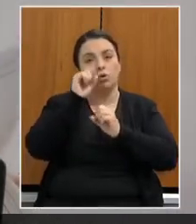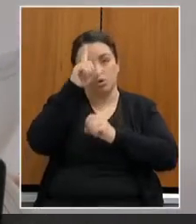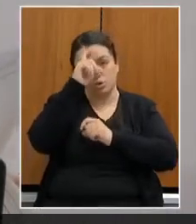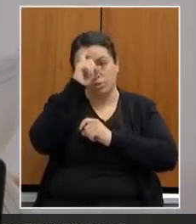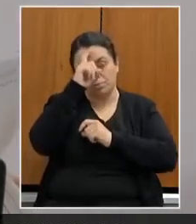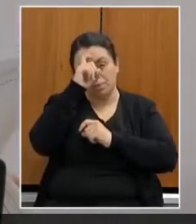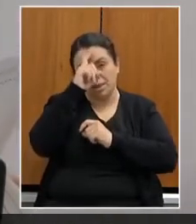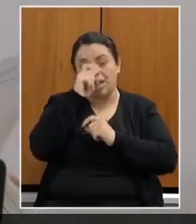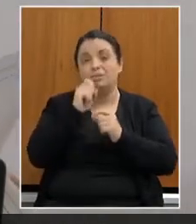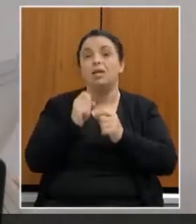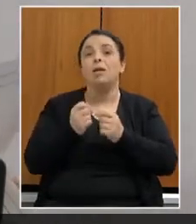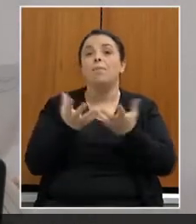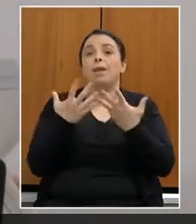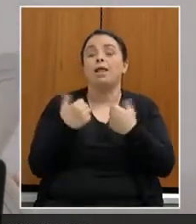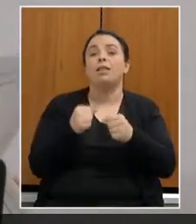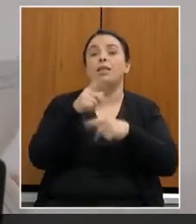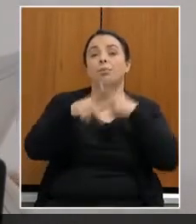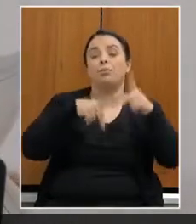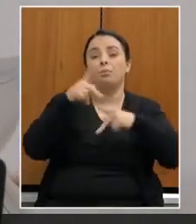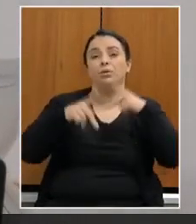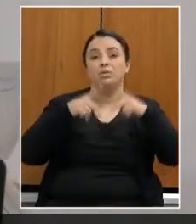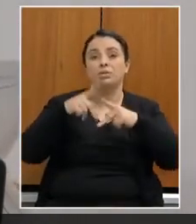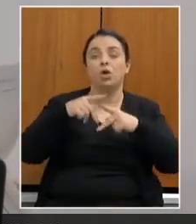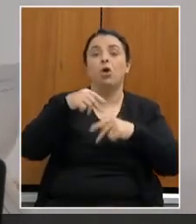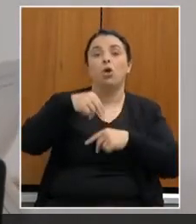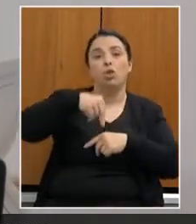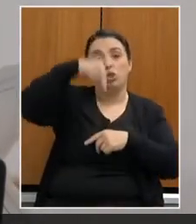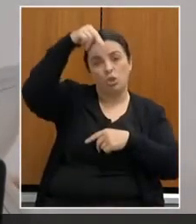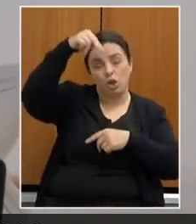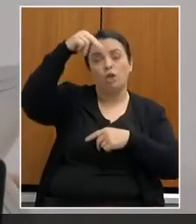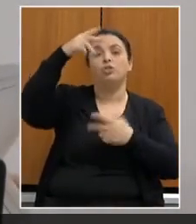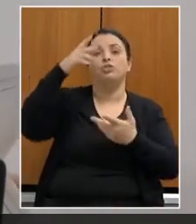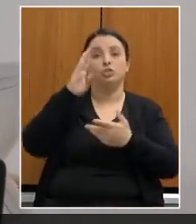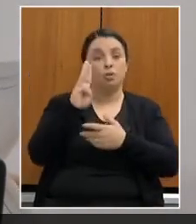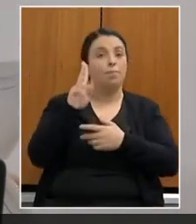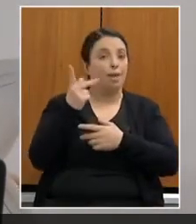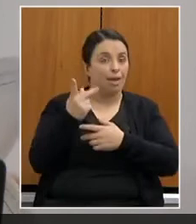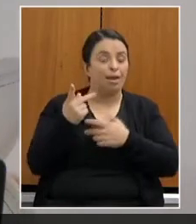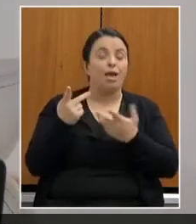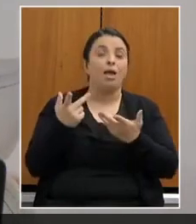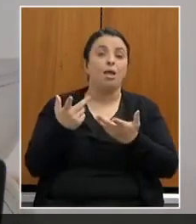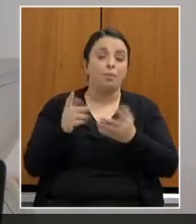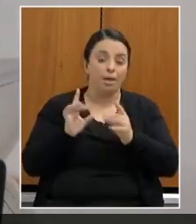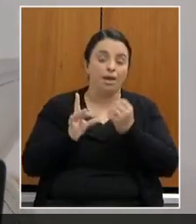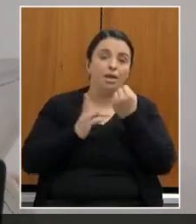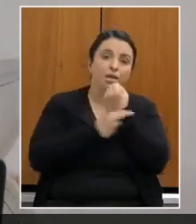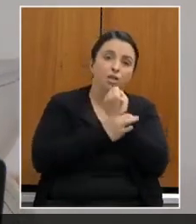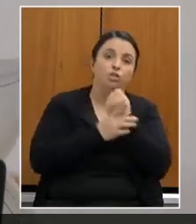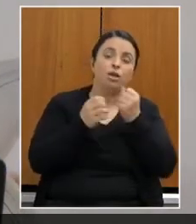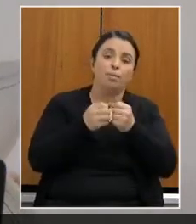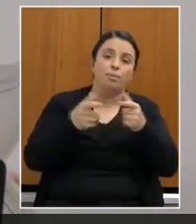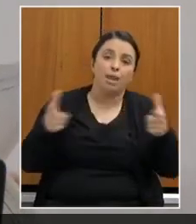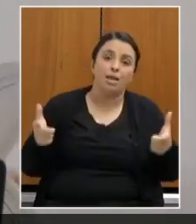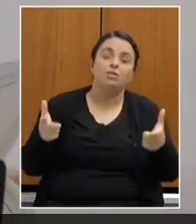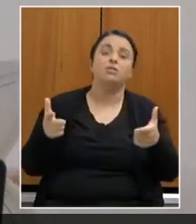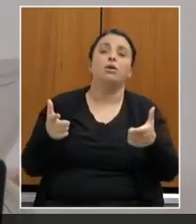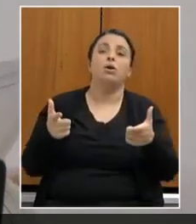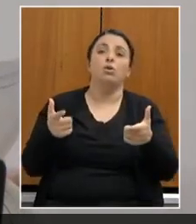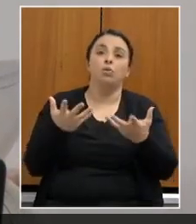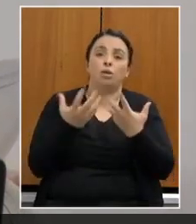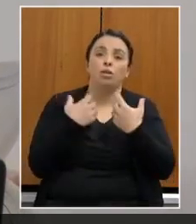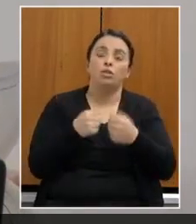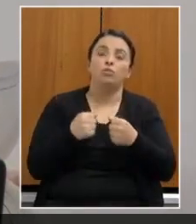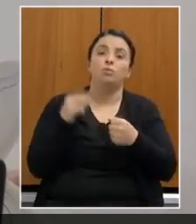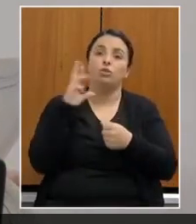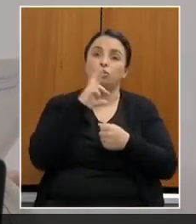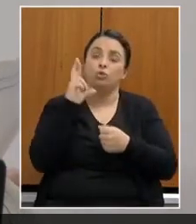população do vetor norte da região metropolitana de Belo Horizonte, garantindo a ampliação do atendimento de urgência e emergência e o